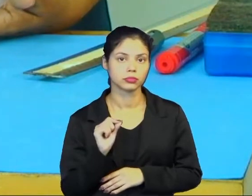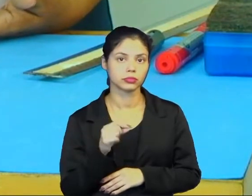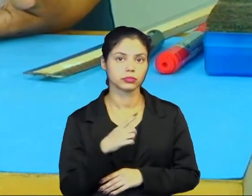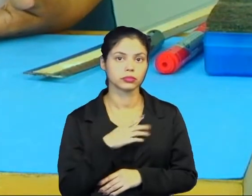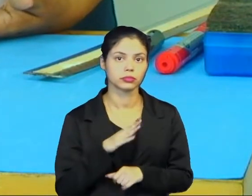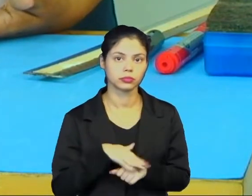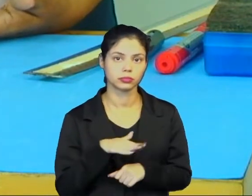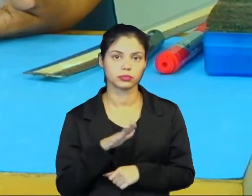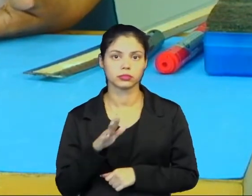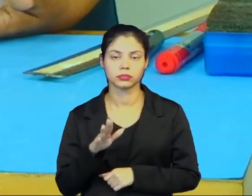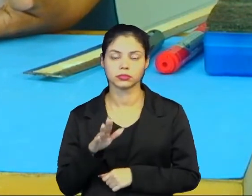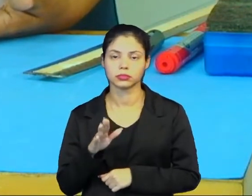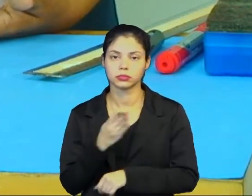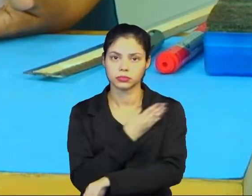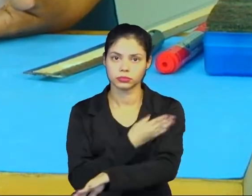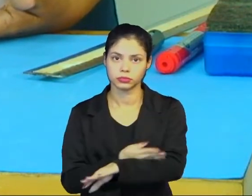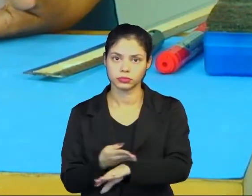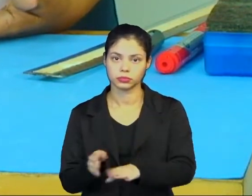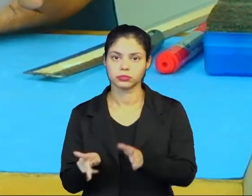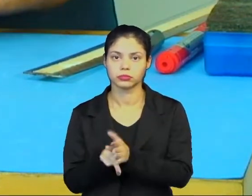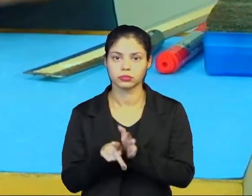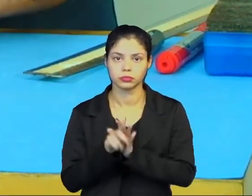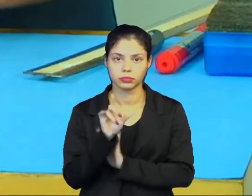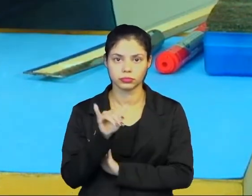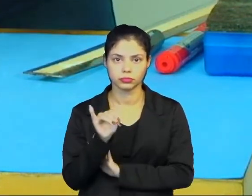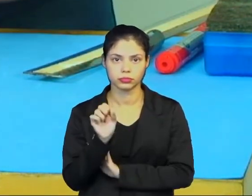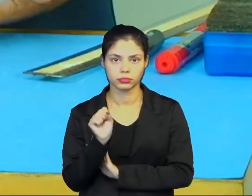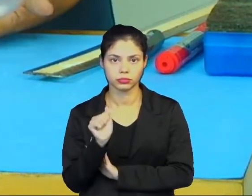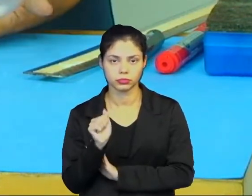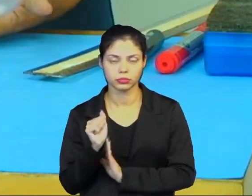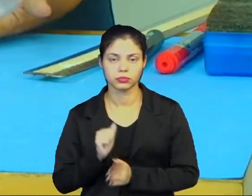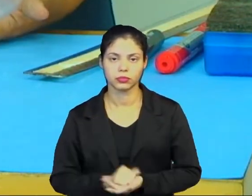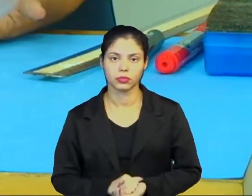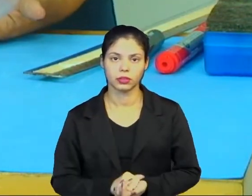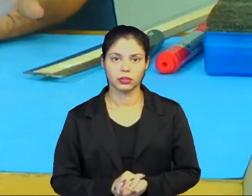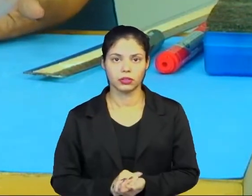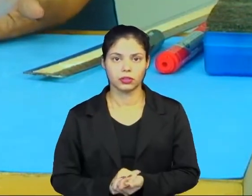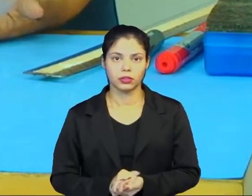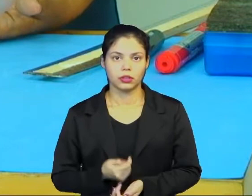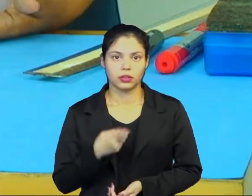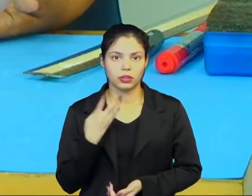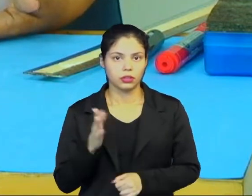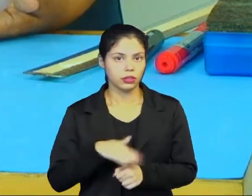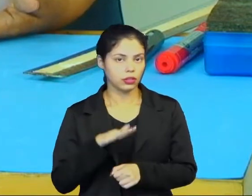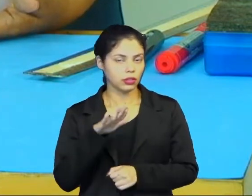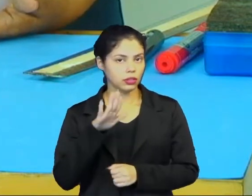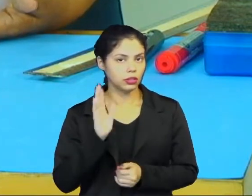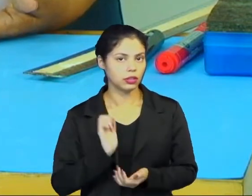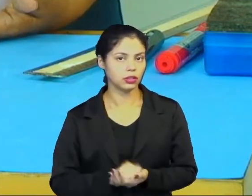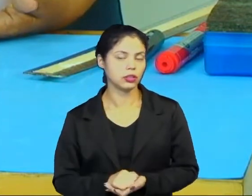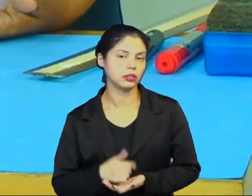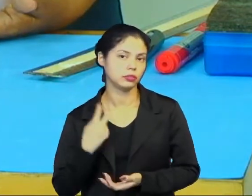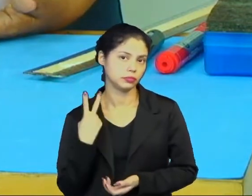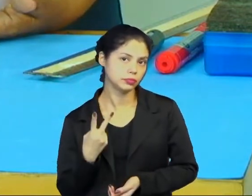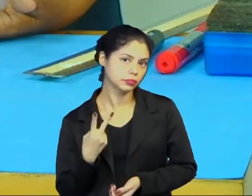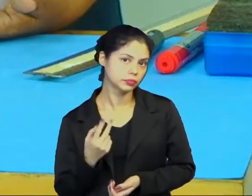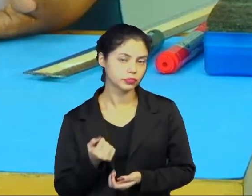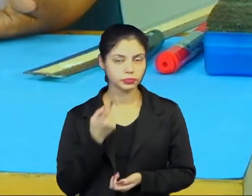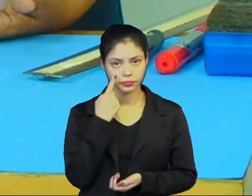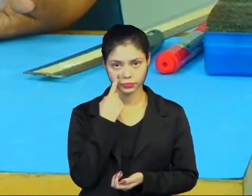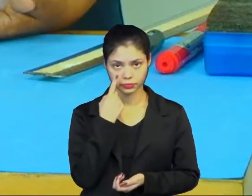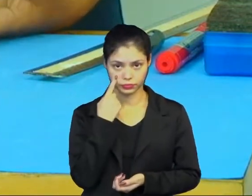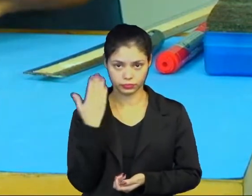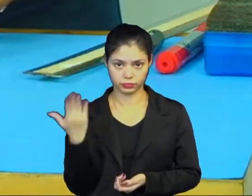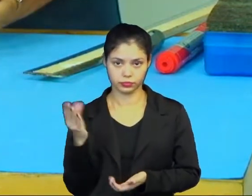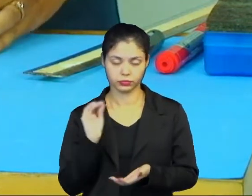tenho mais tampas brancas do que tampas lilás. Quantas a mais? 2. Olha